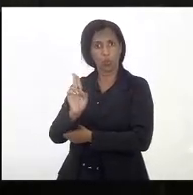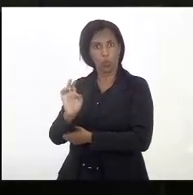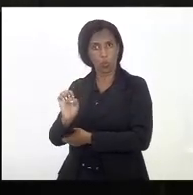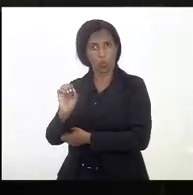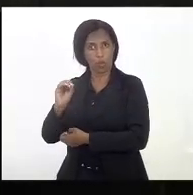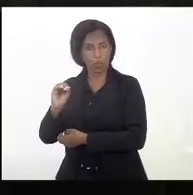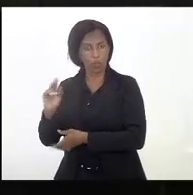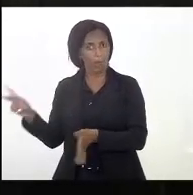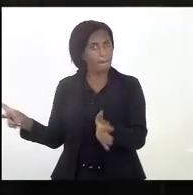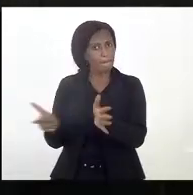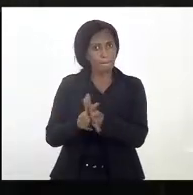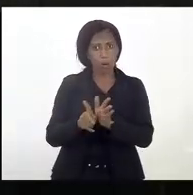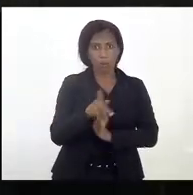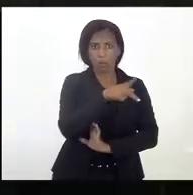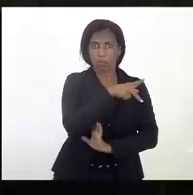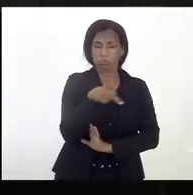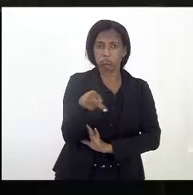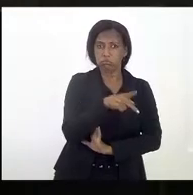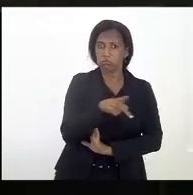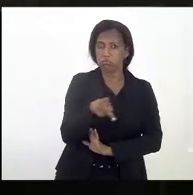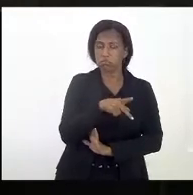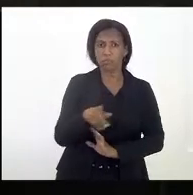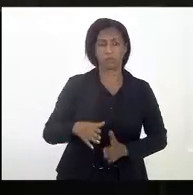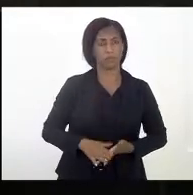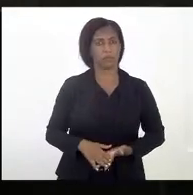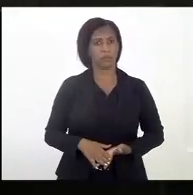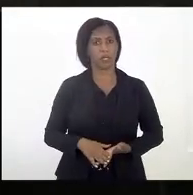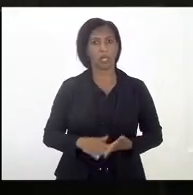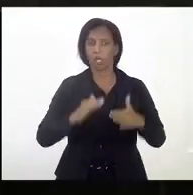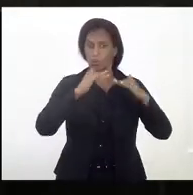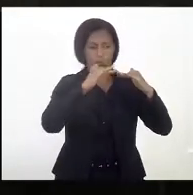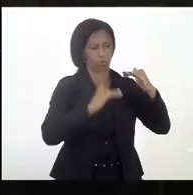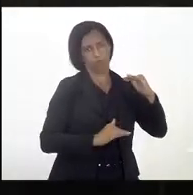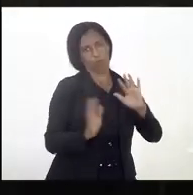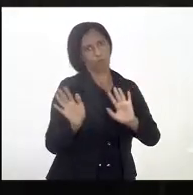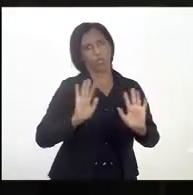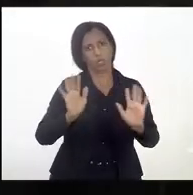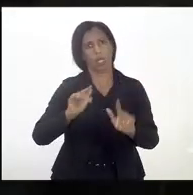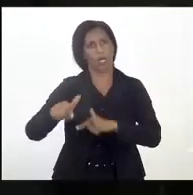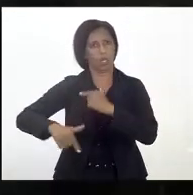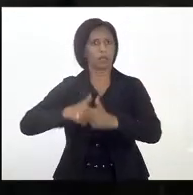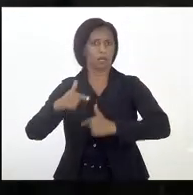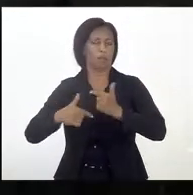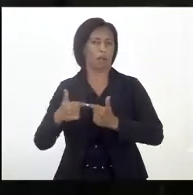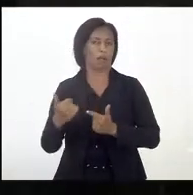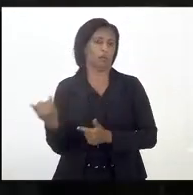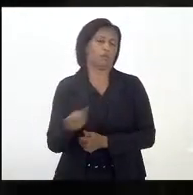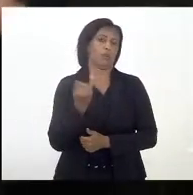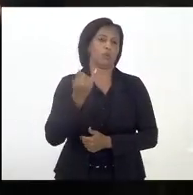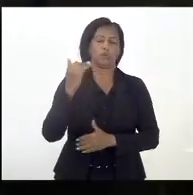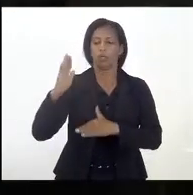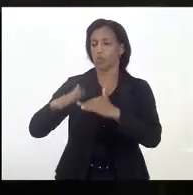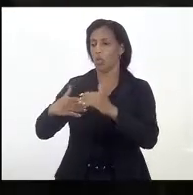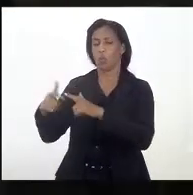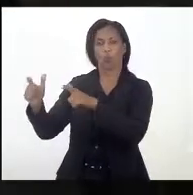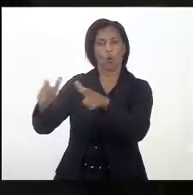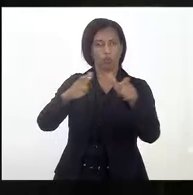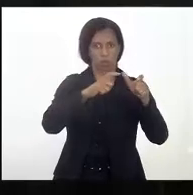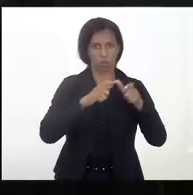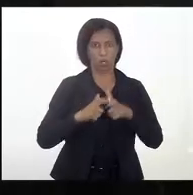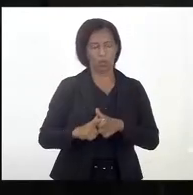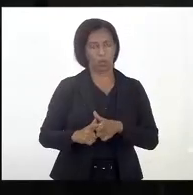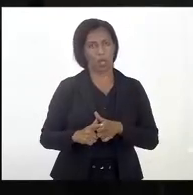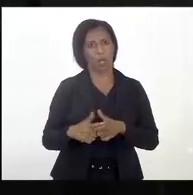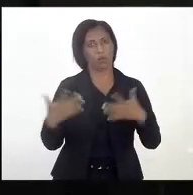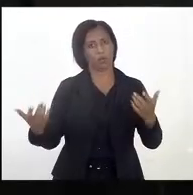pelos docente isso não não diminuí ninguém o trabalho europeia objetivo é fundamental em qualquer organização inclusive